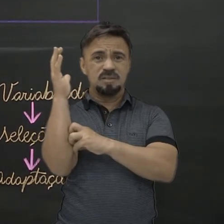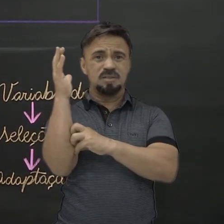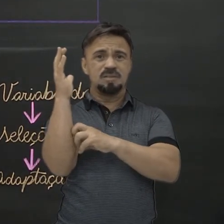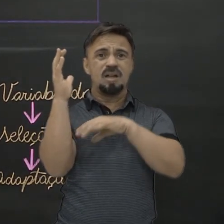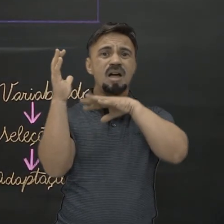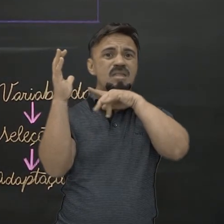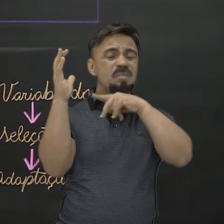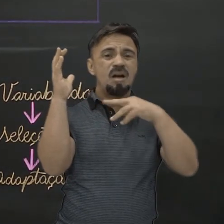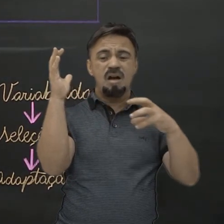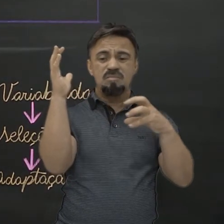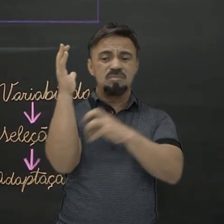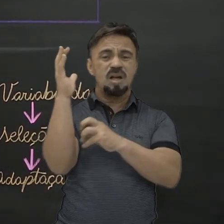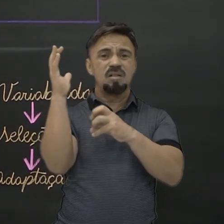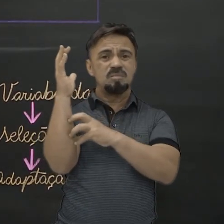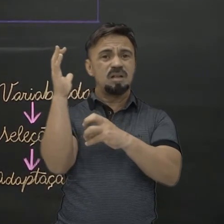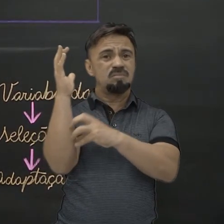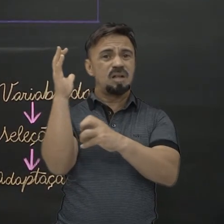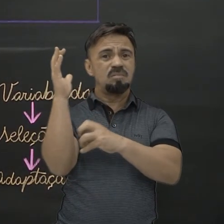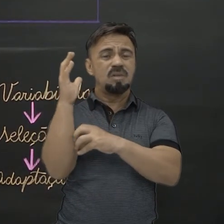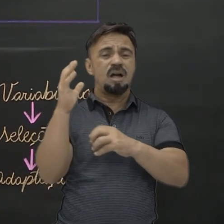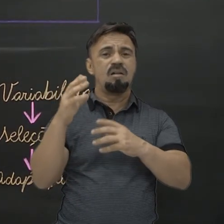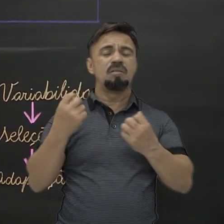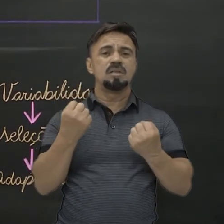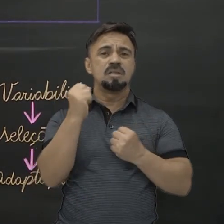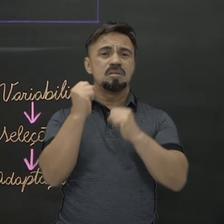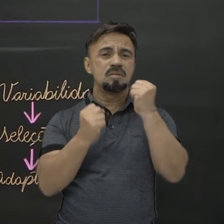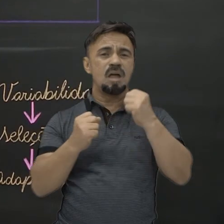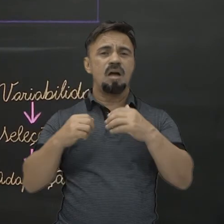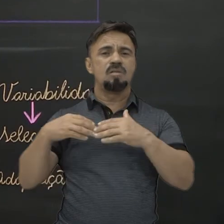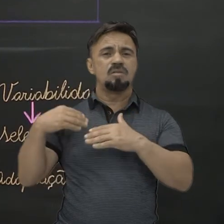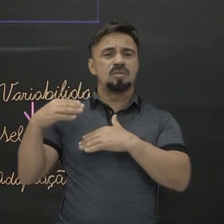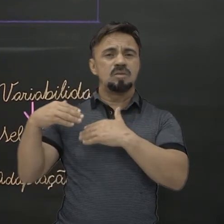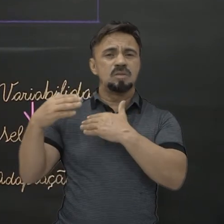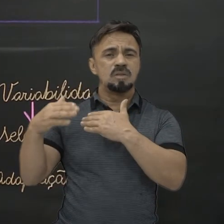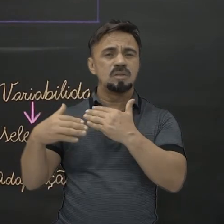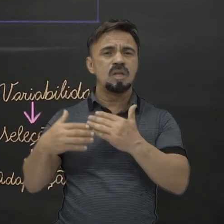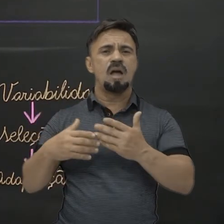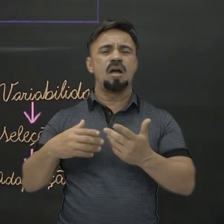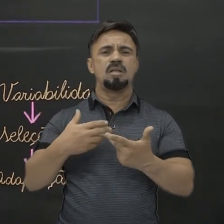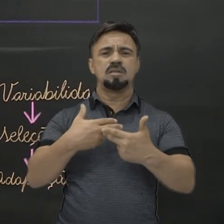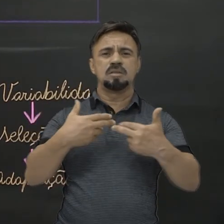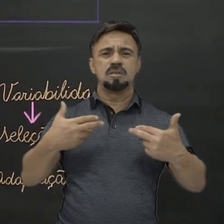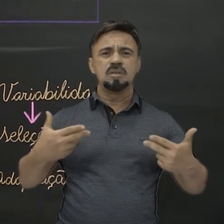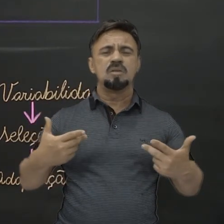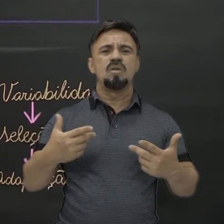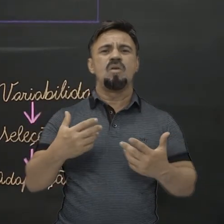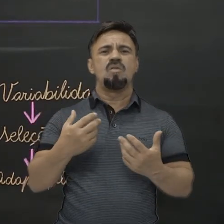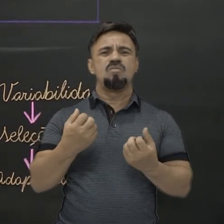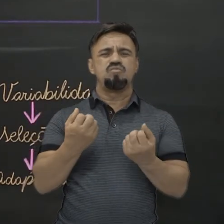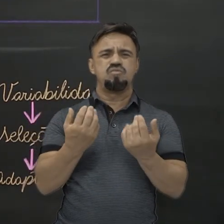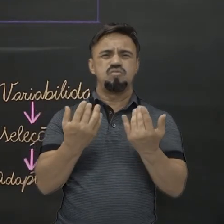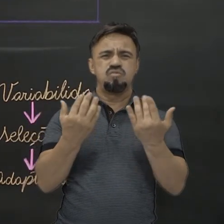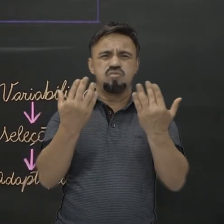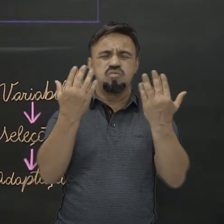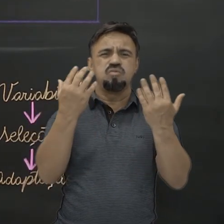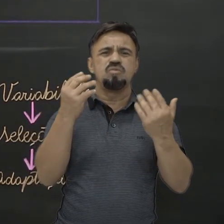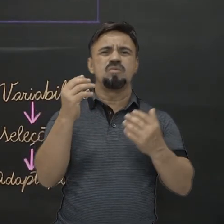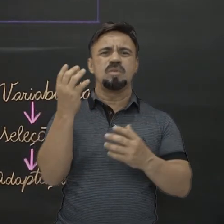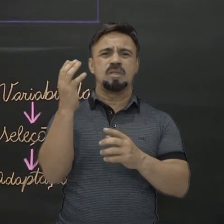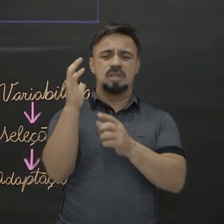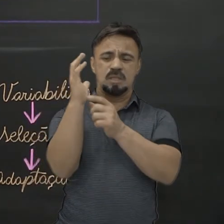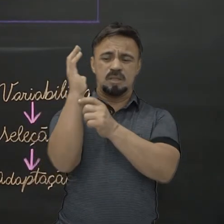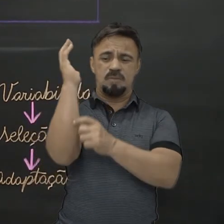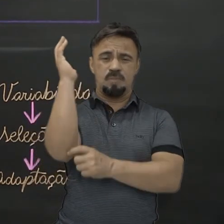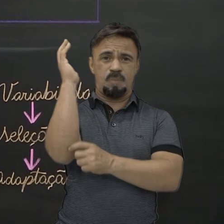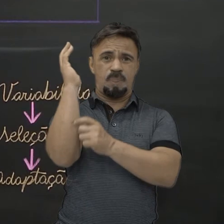passar do tempo, o aumento da Revolução Industrial, excesso de resíduos de carvão, de fuligem, houve um escurecimento desse tronco.